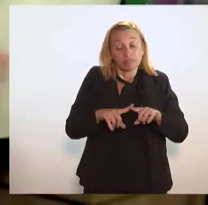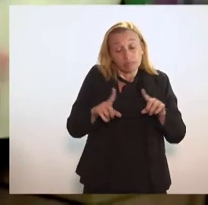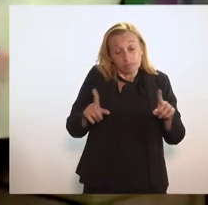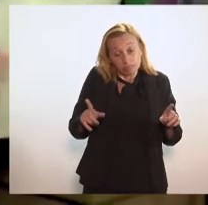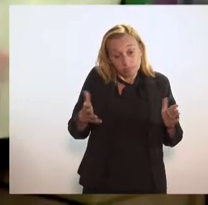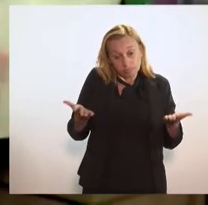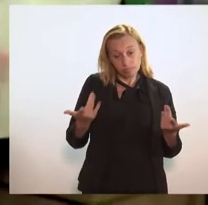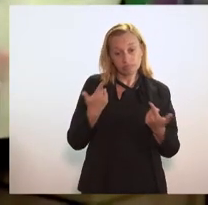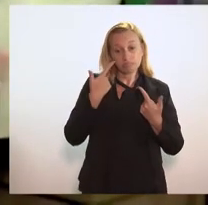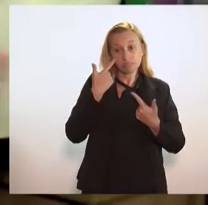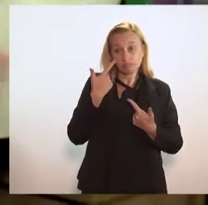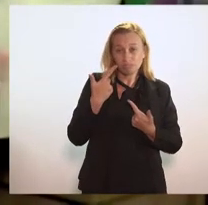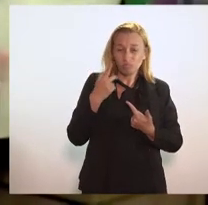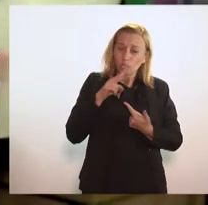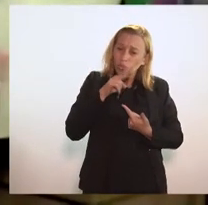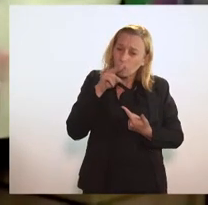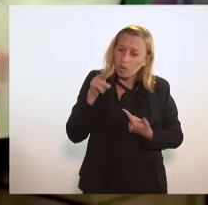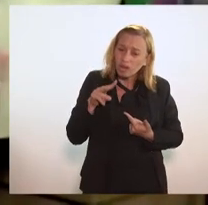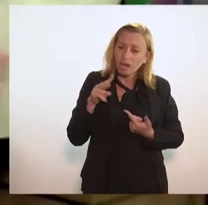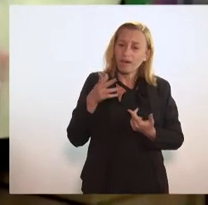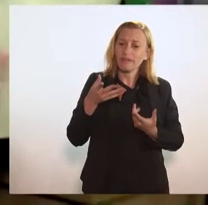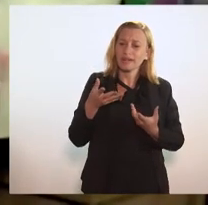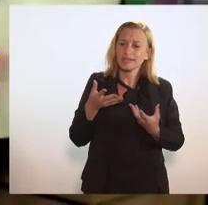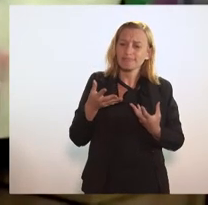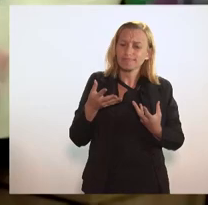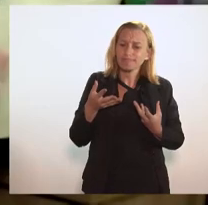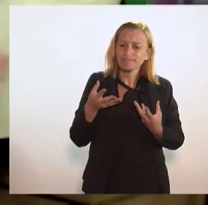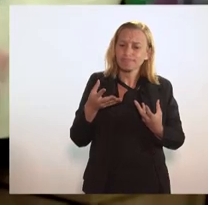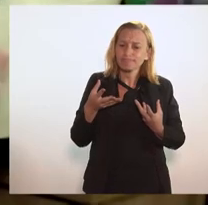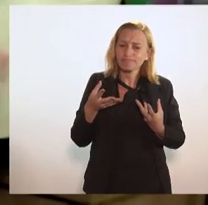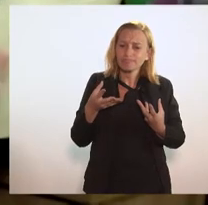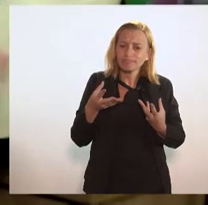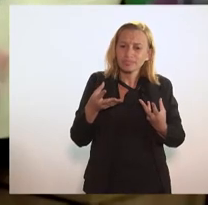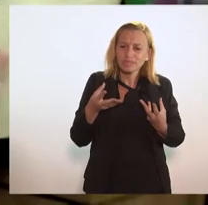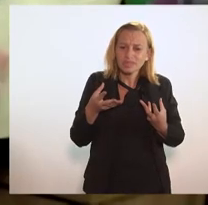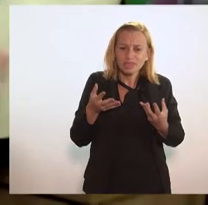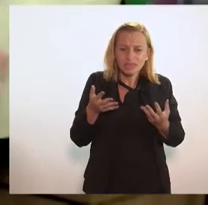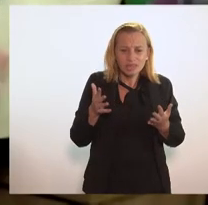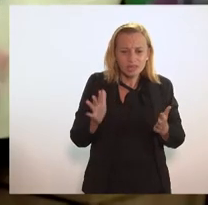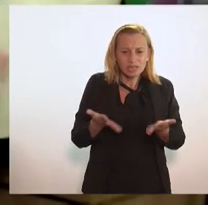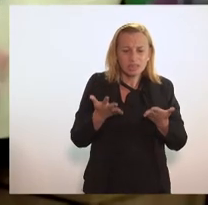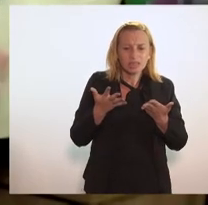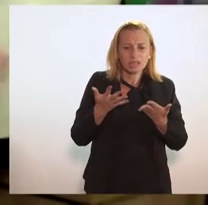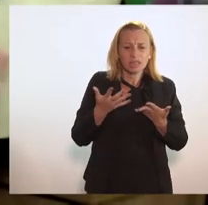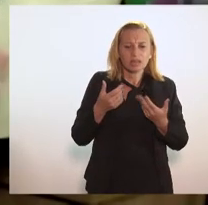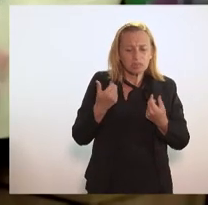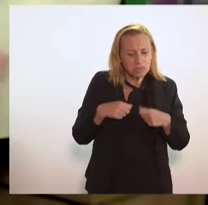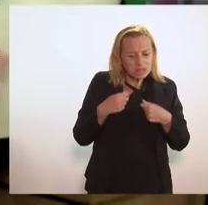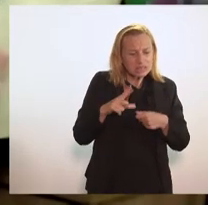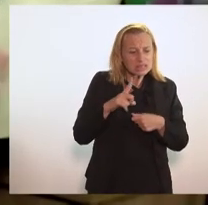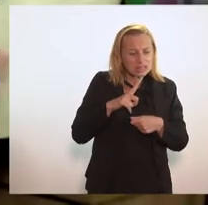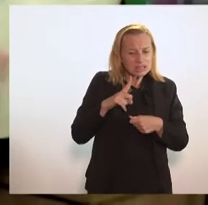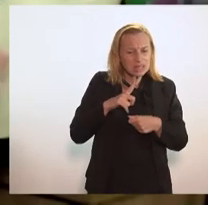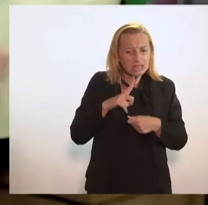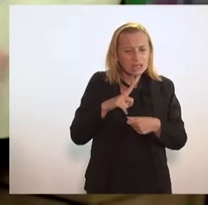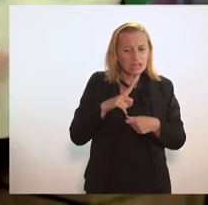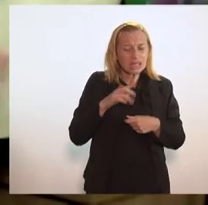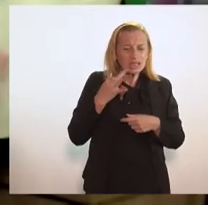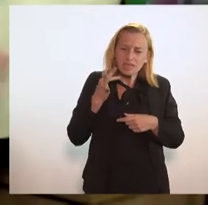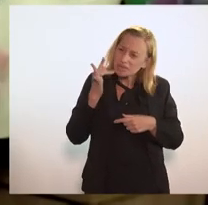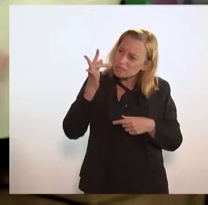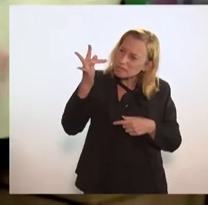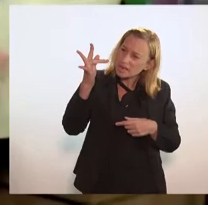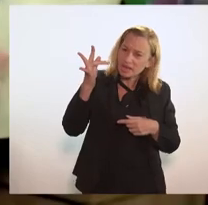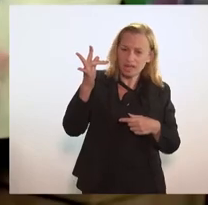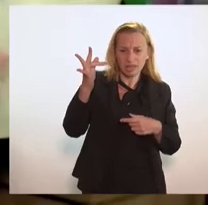ou olhar muito e tu tu vê acha que a gente precisa ter de que em breve